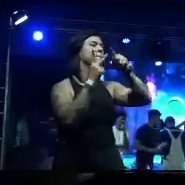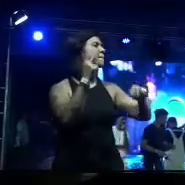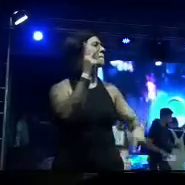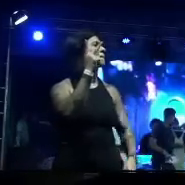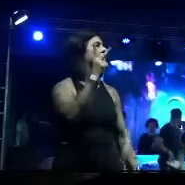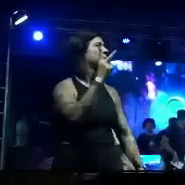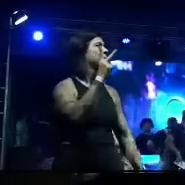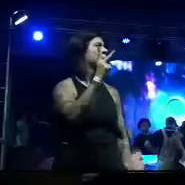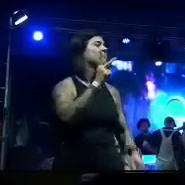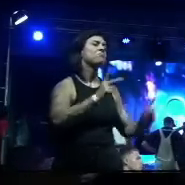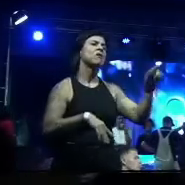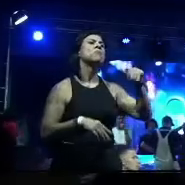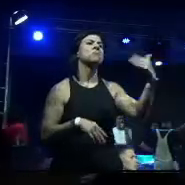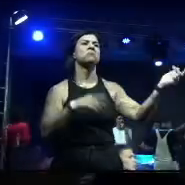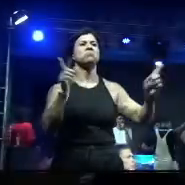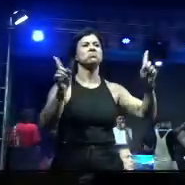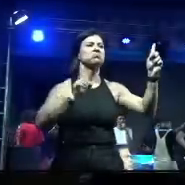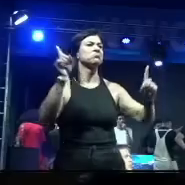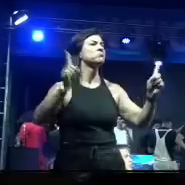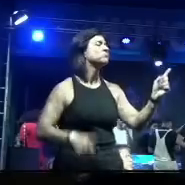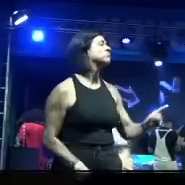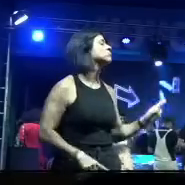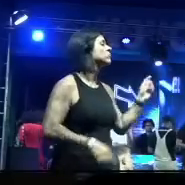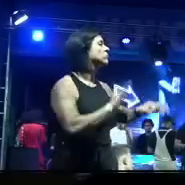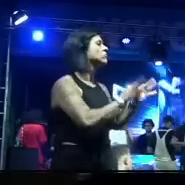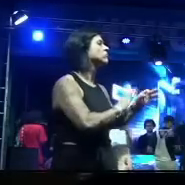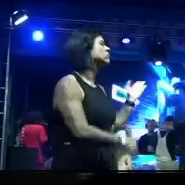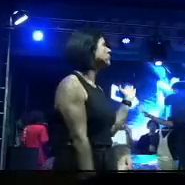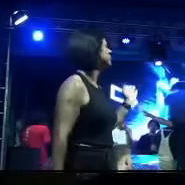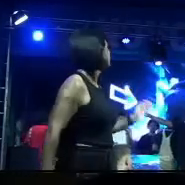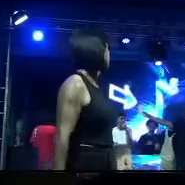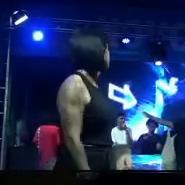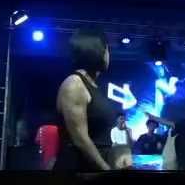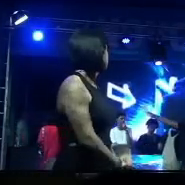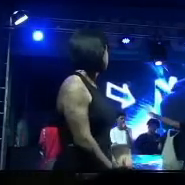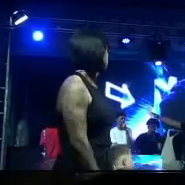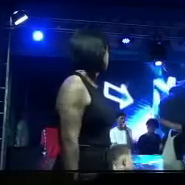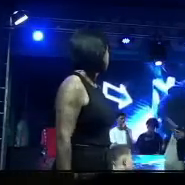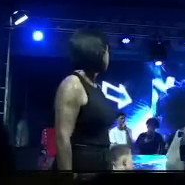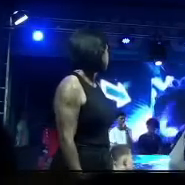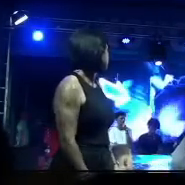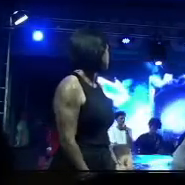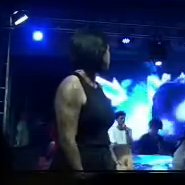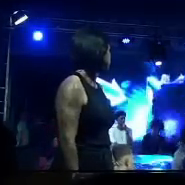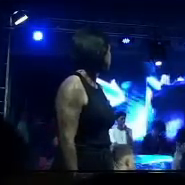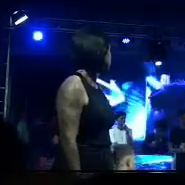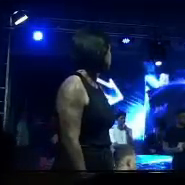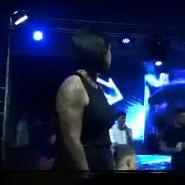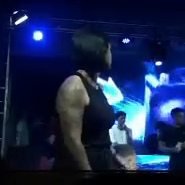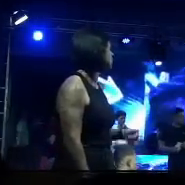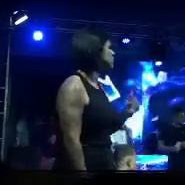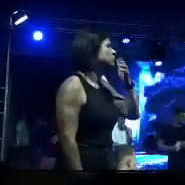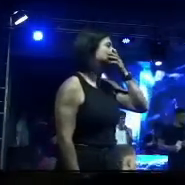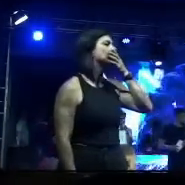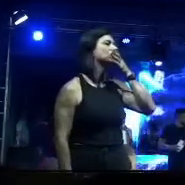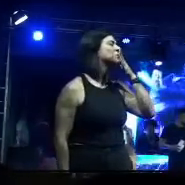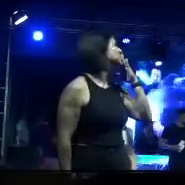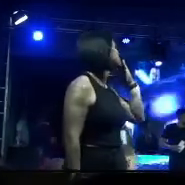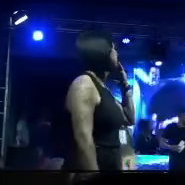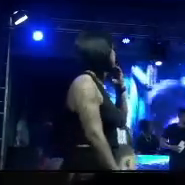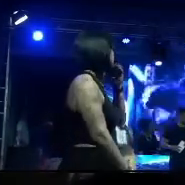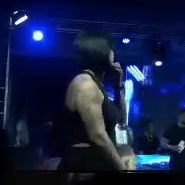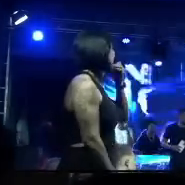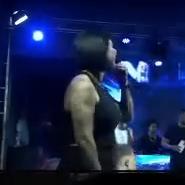Acho que deu Prado, né? Jornal do Zen 3, 2, 1 Um voto pra Prado Outro O que que é X?